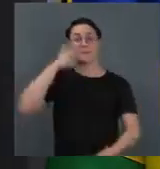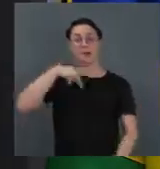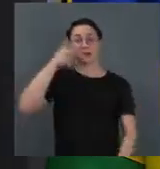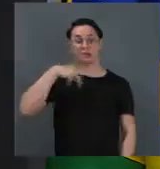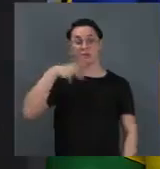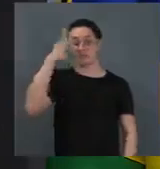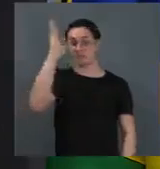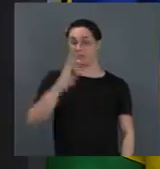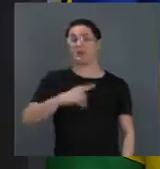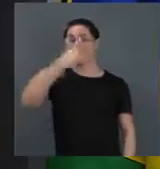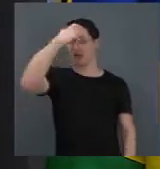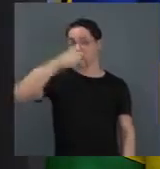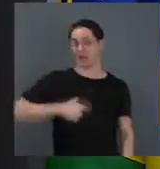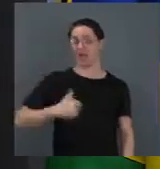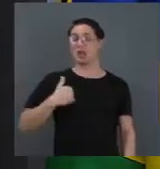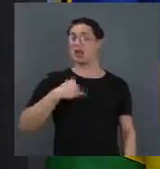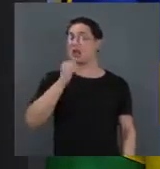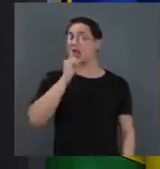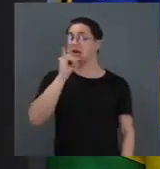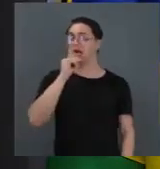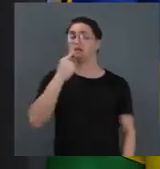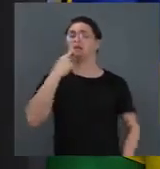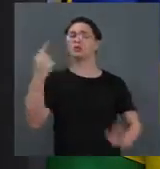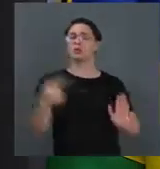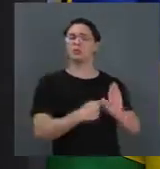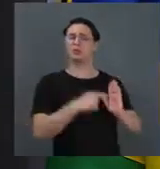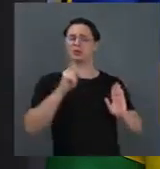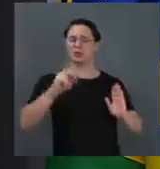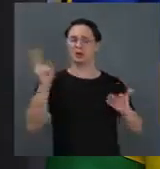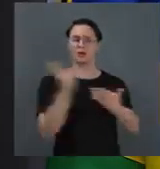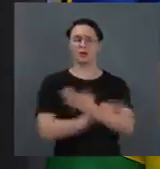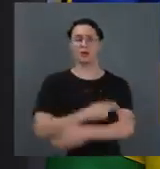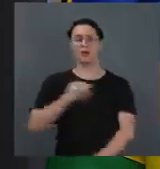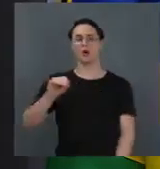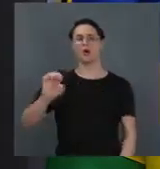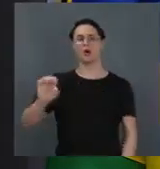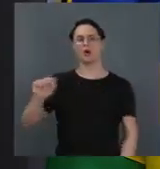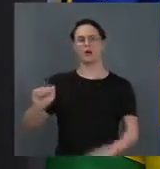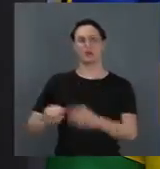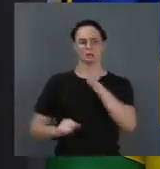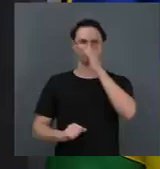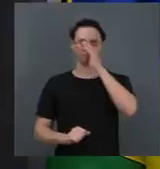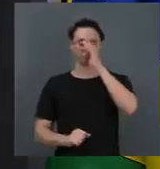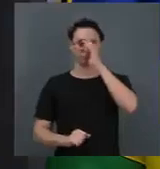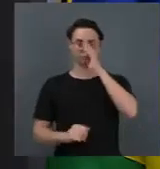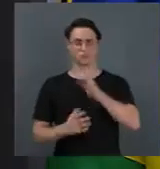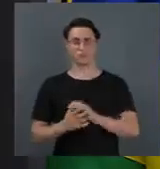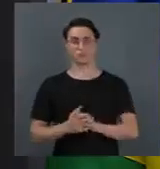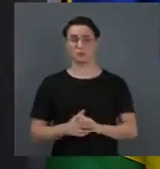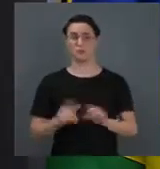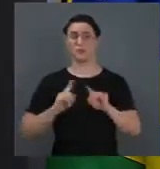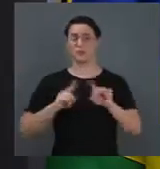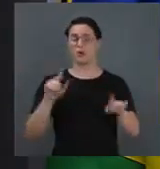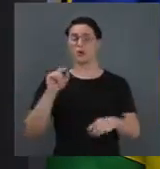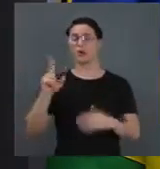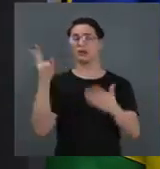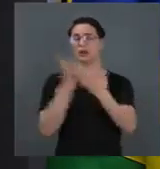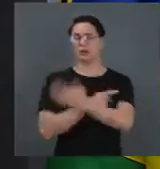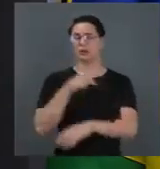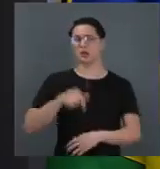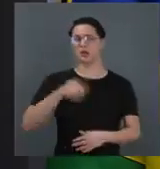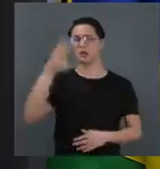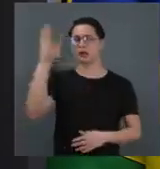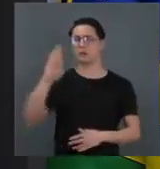eu já fui outras vezes, denunciamos o que está acontecendo na OEA. Agora, olha o que acontece no